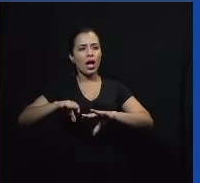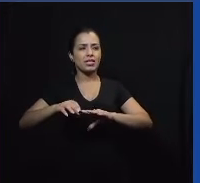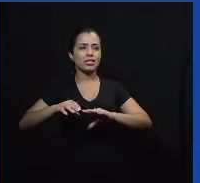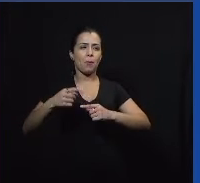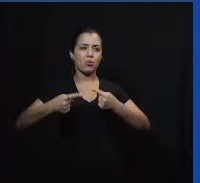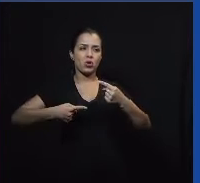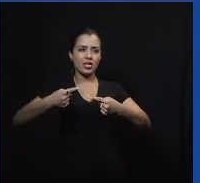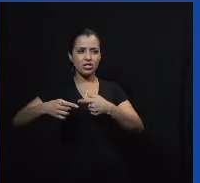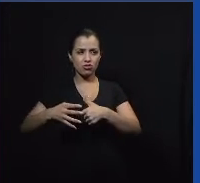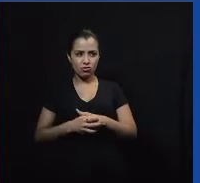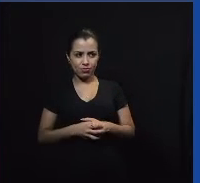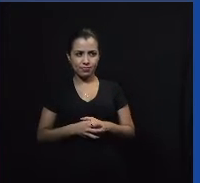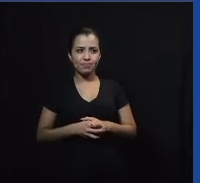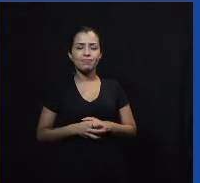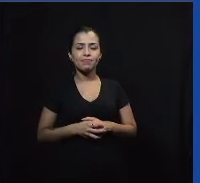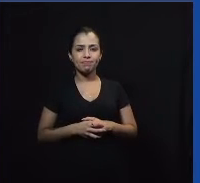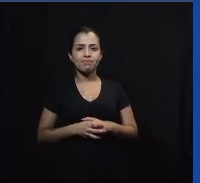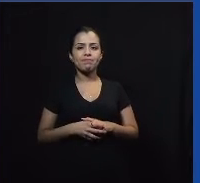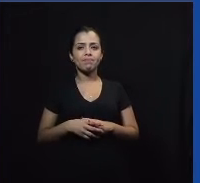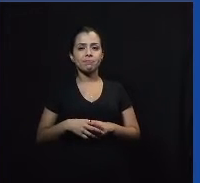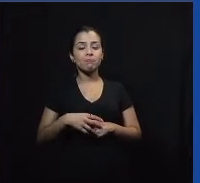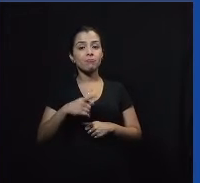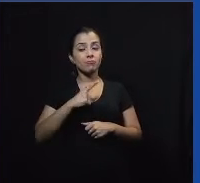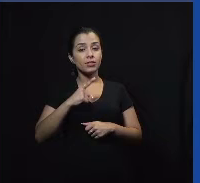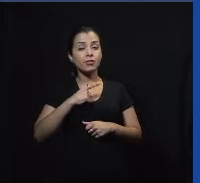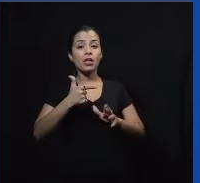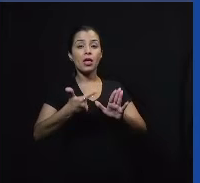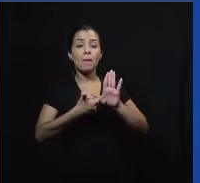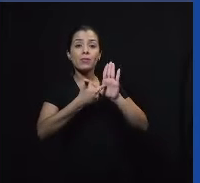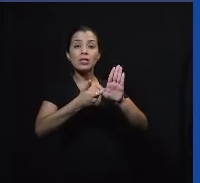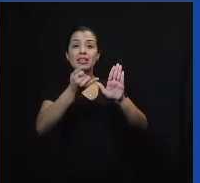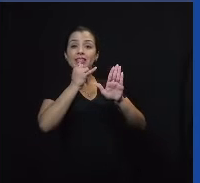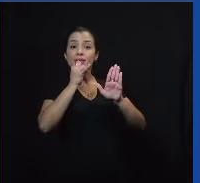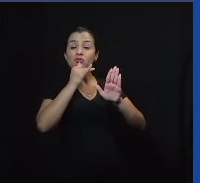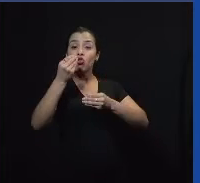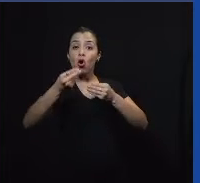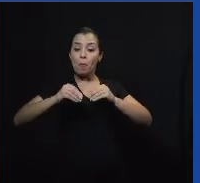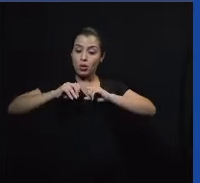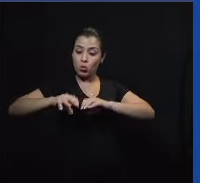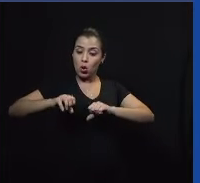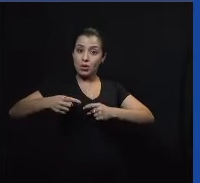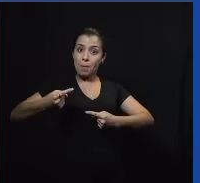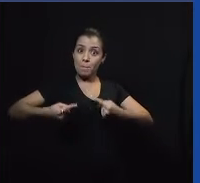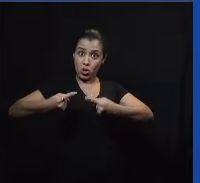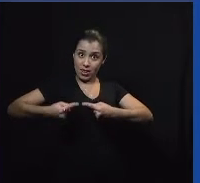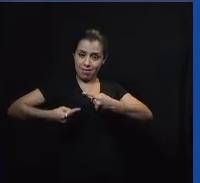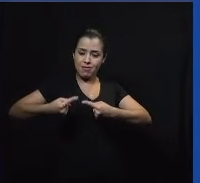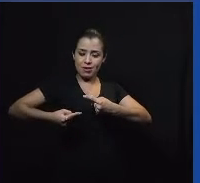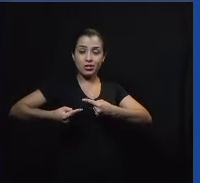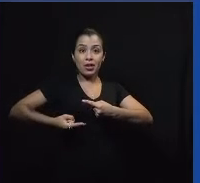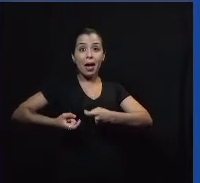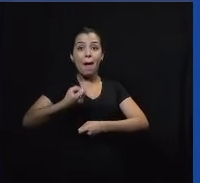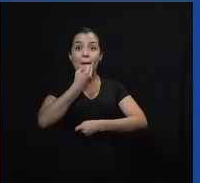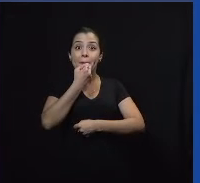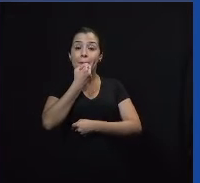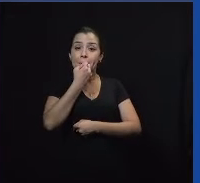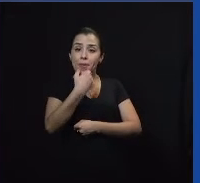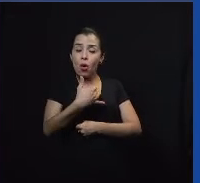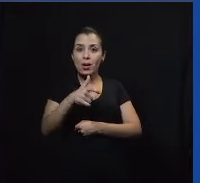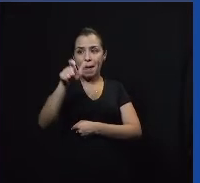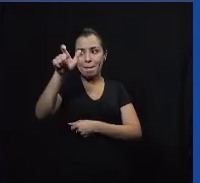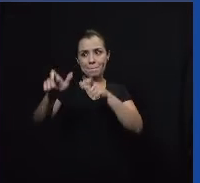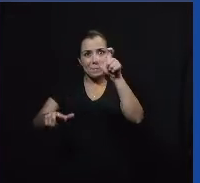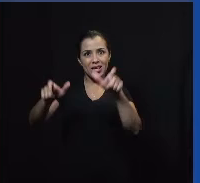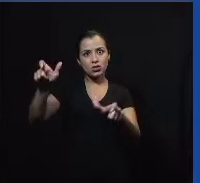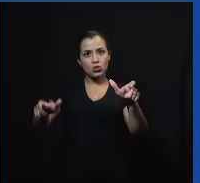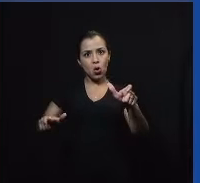trouxeram também exemplos de como a educação política ela não só ajuda a contribuir com a construção de um novo tipo de cidadão,